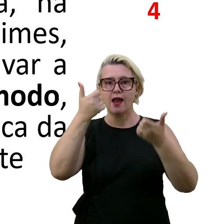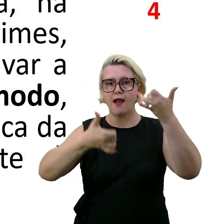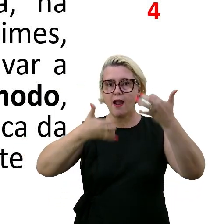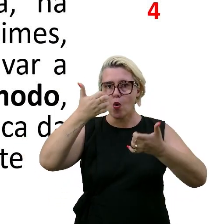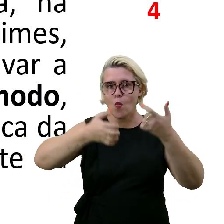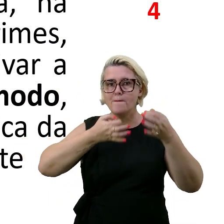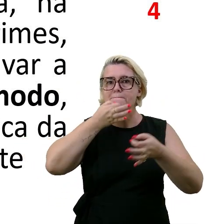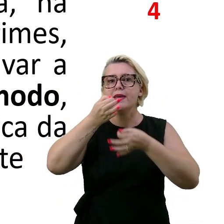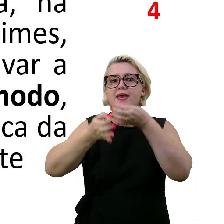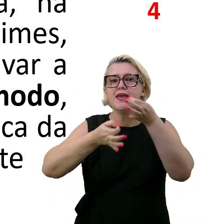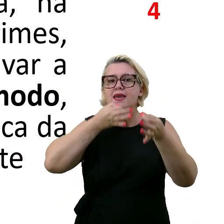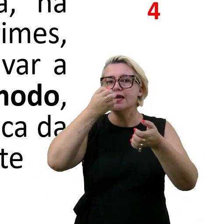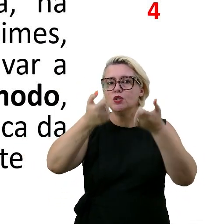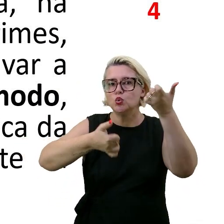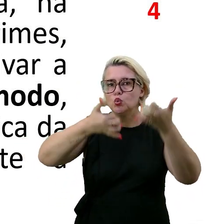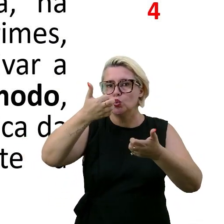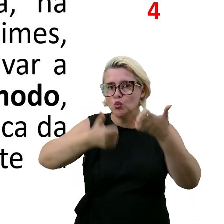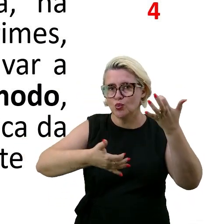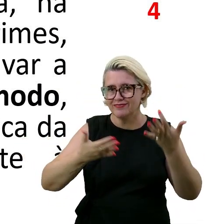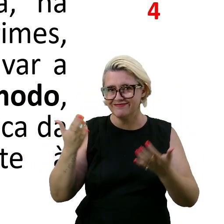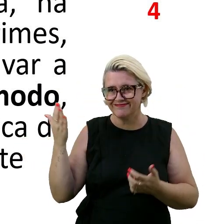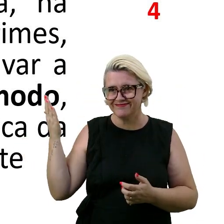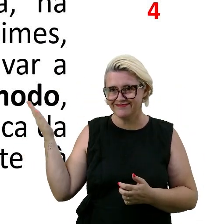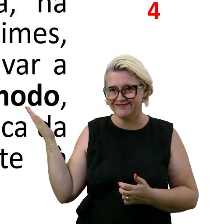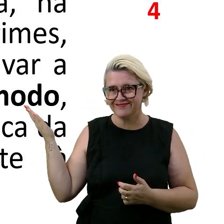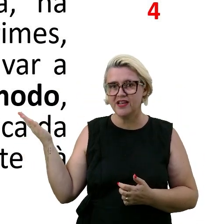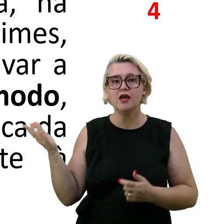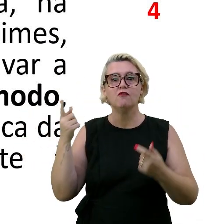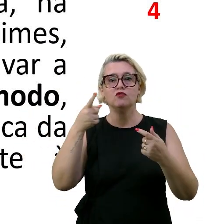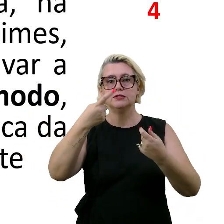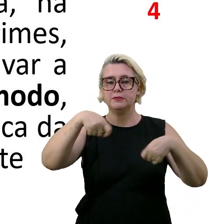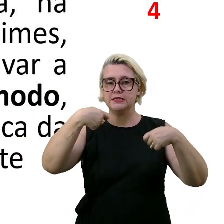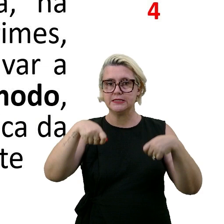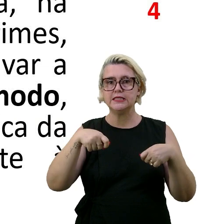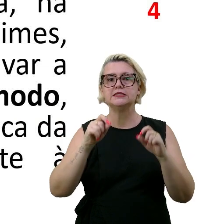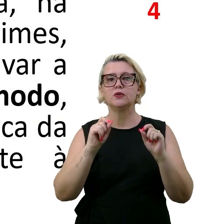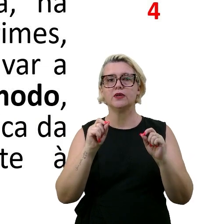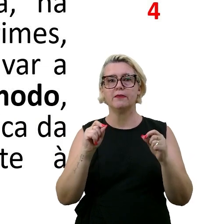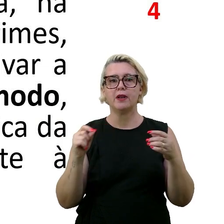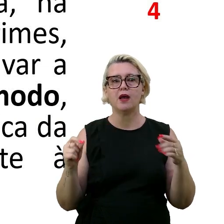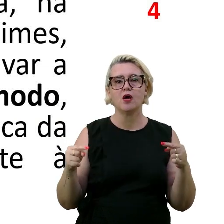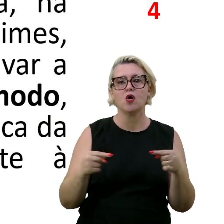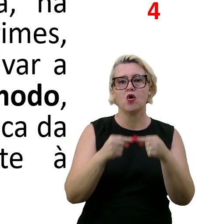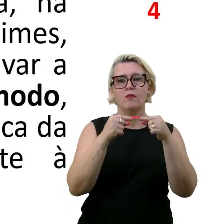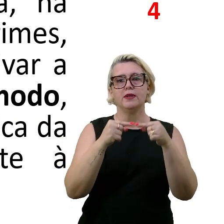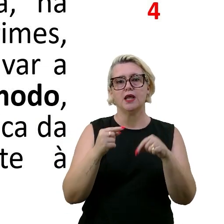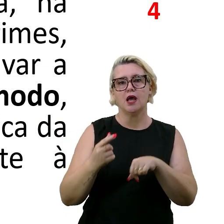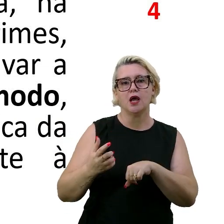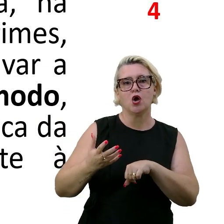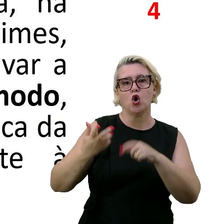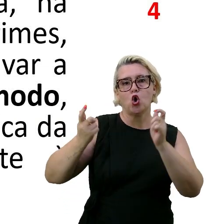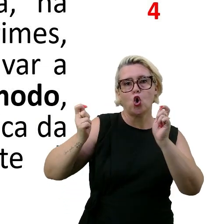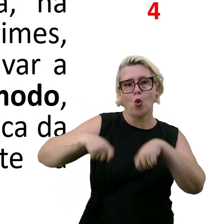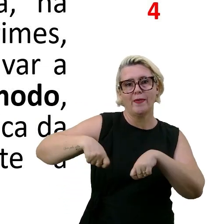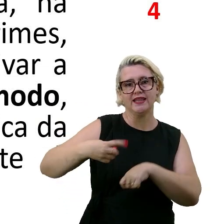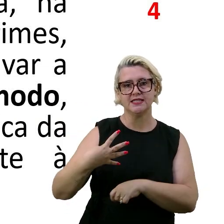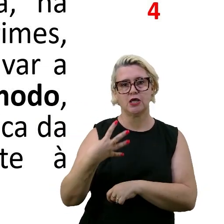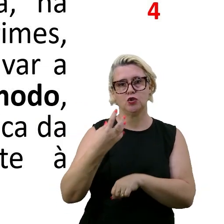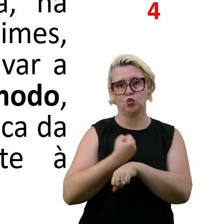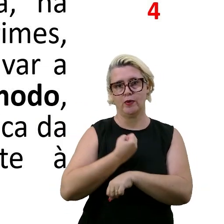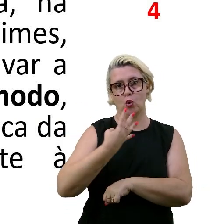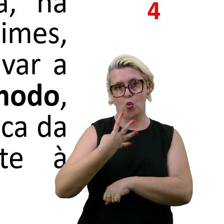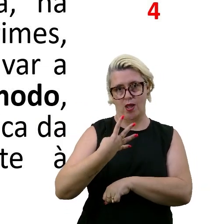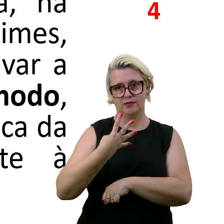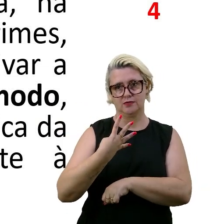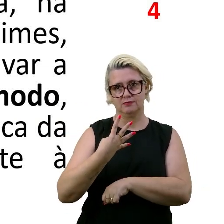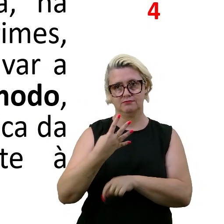os operadores argumentativos que você precisa para a competência 4. Então, nós temos de acordo com, é